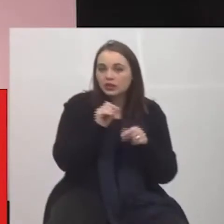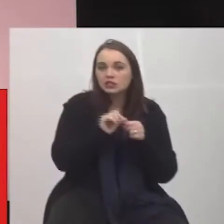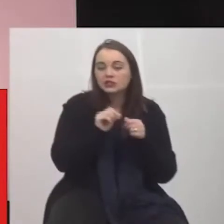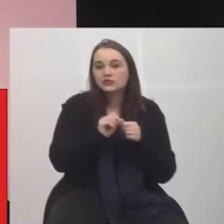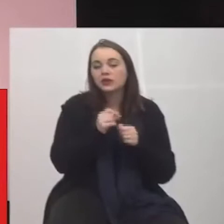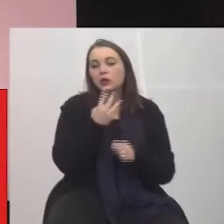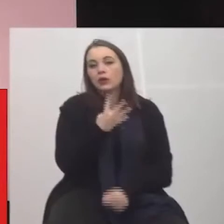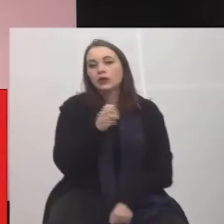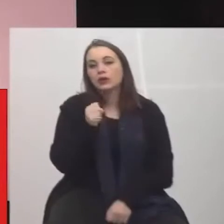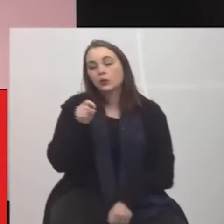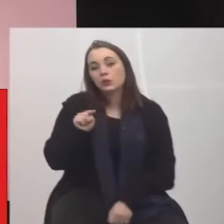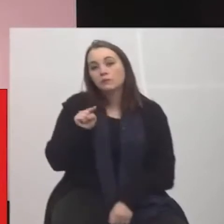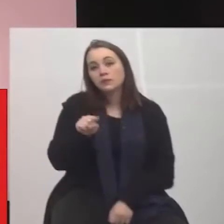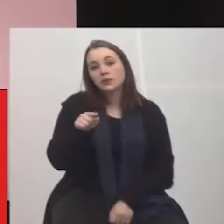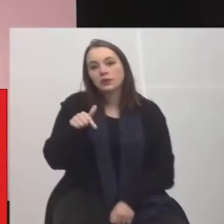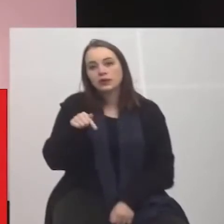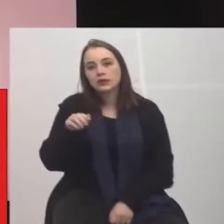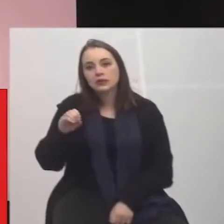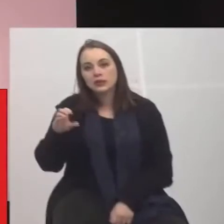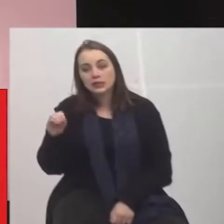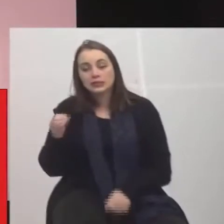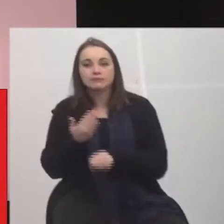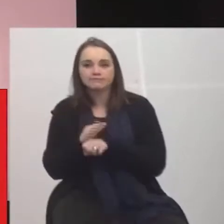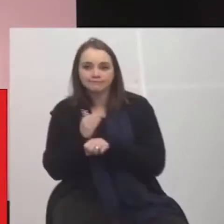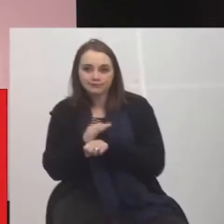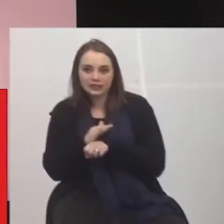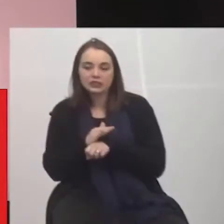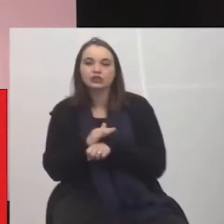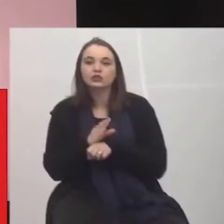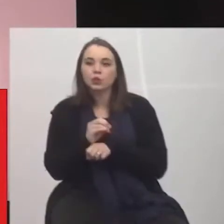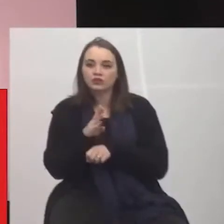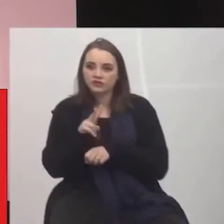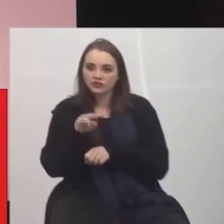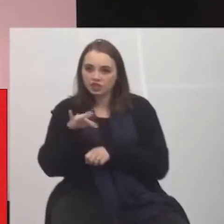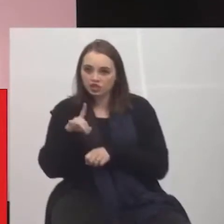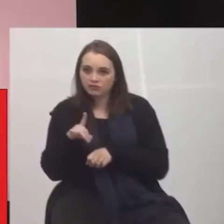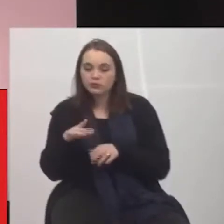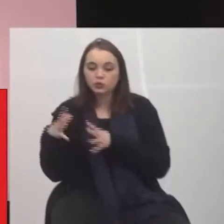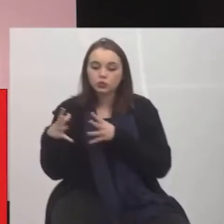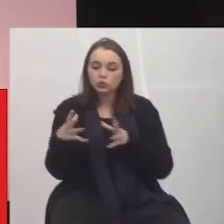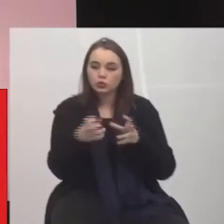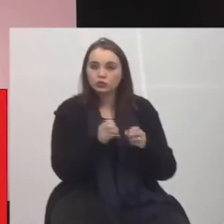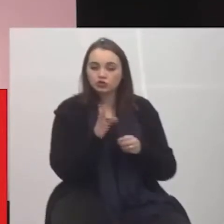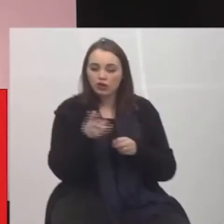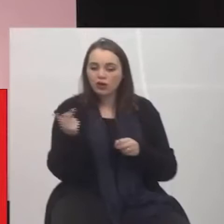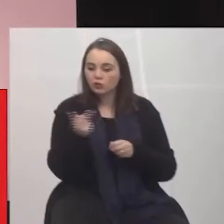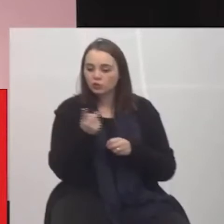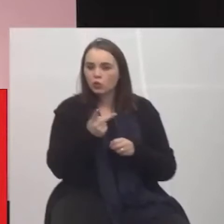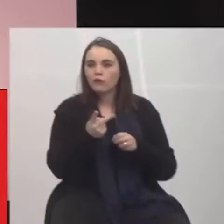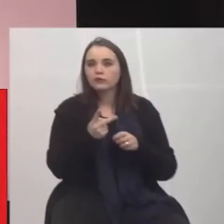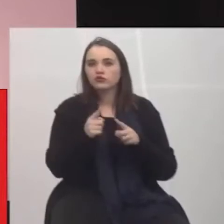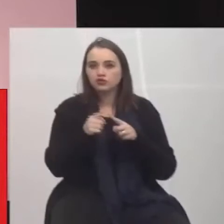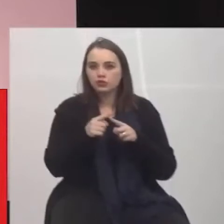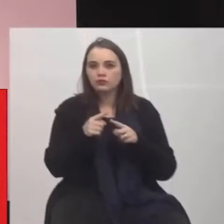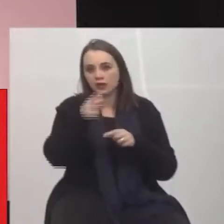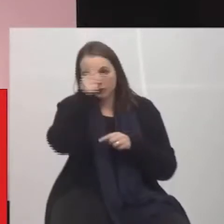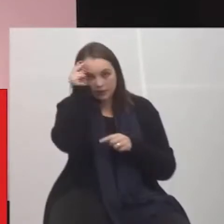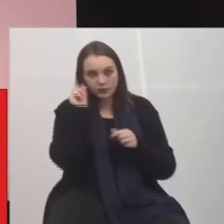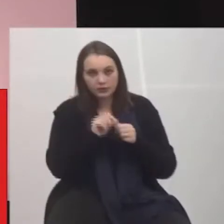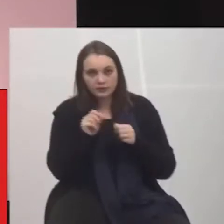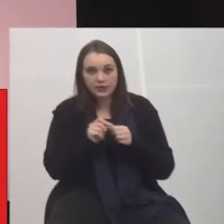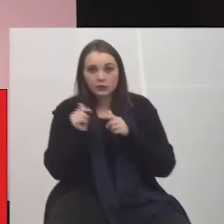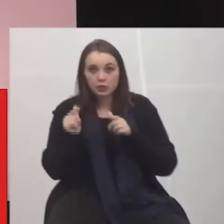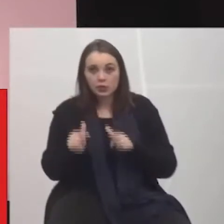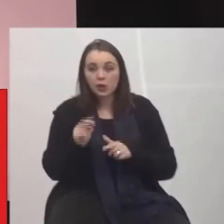foram 48.700 testes, isso somando o anticorpo e o antígeno, né? E nesses locais aqui,